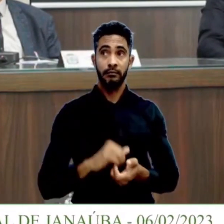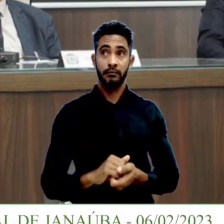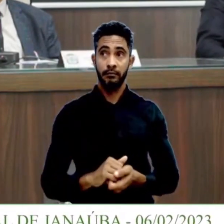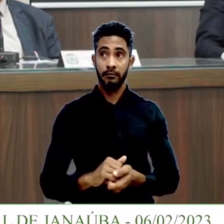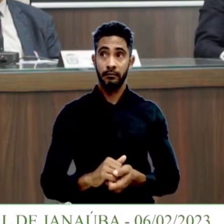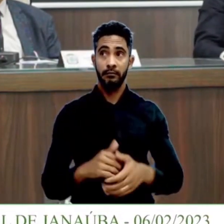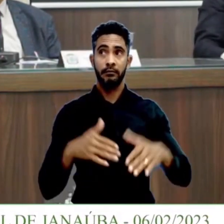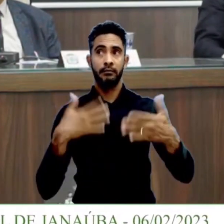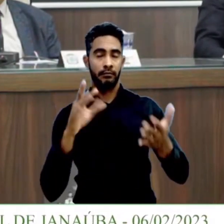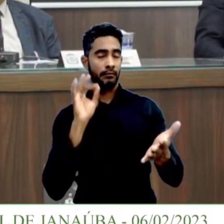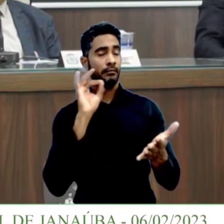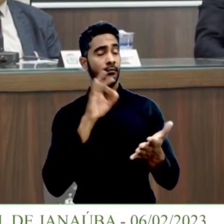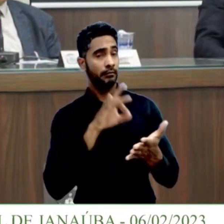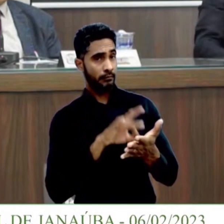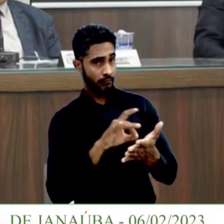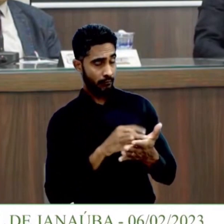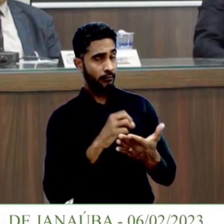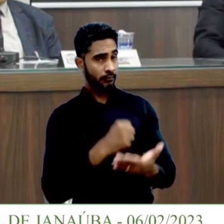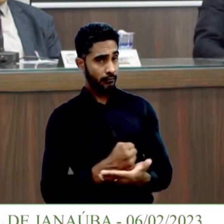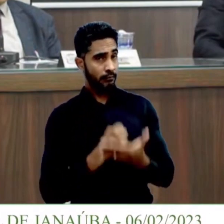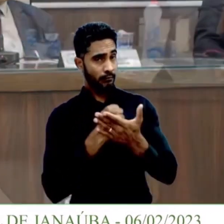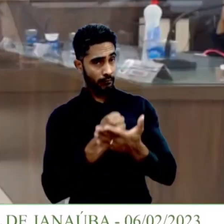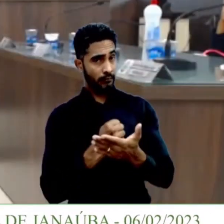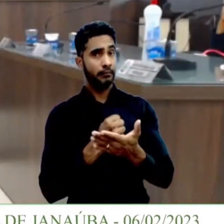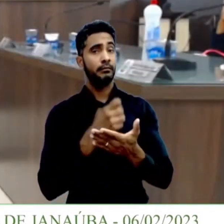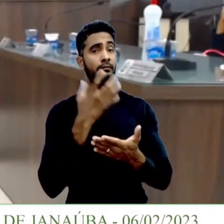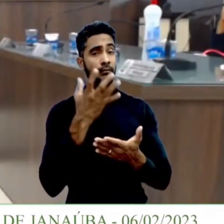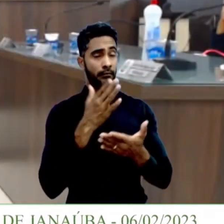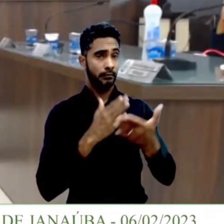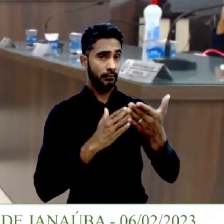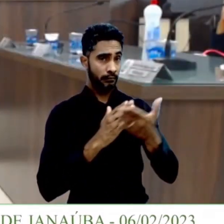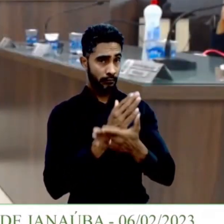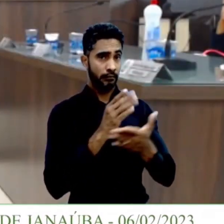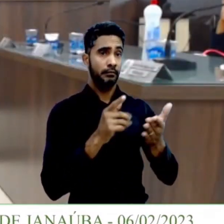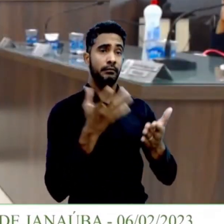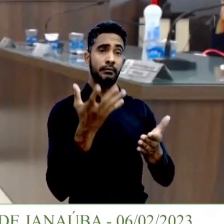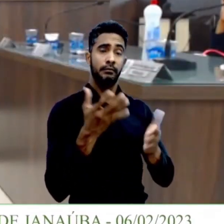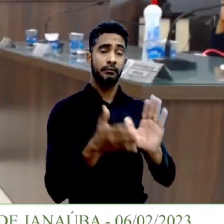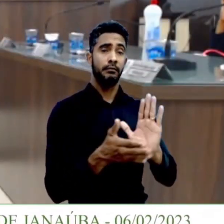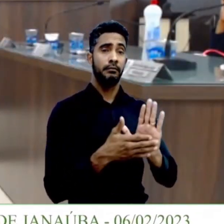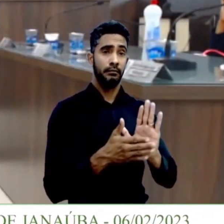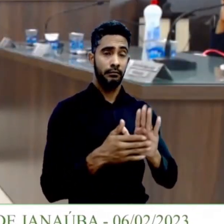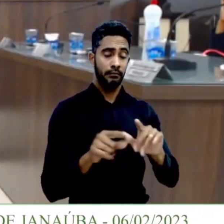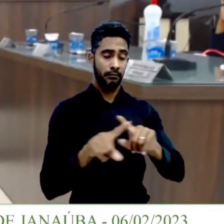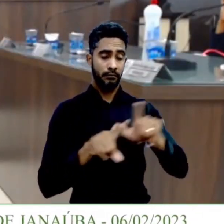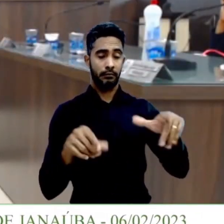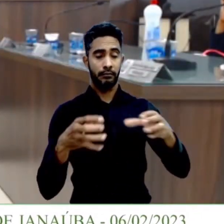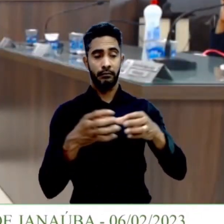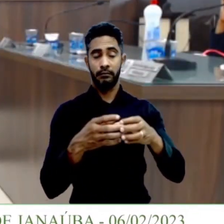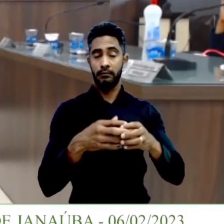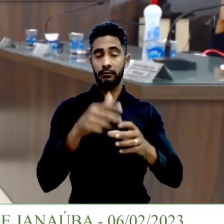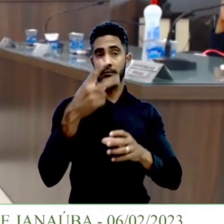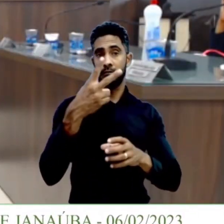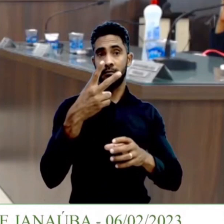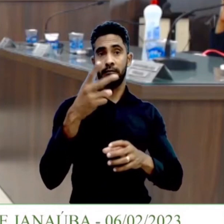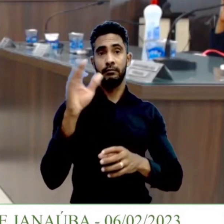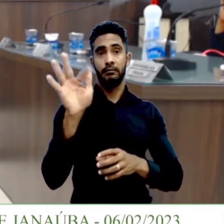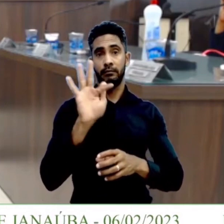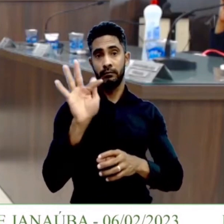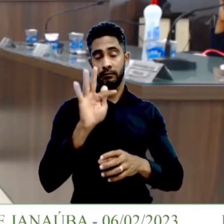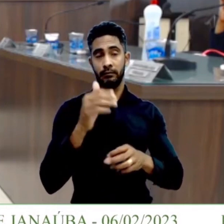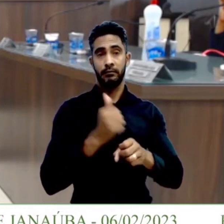na certeza de contar com o apoio dos nobres pares na aprovação da presente proposição. Sala das sessões, 2